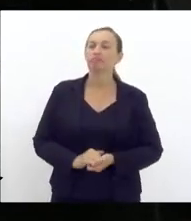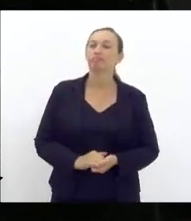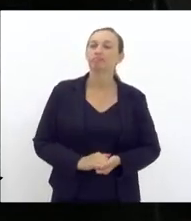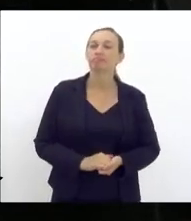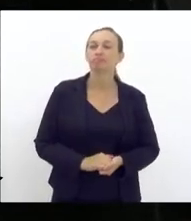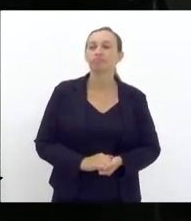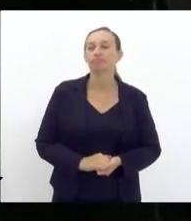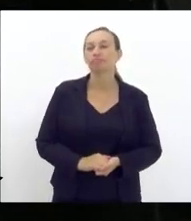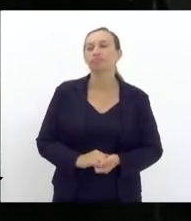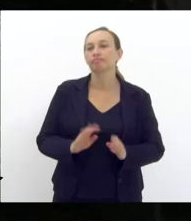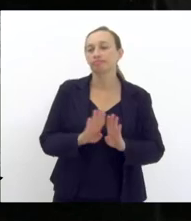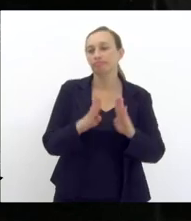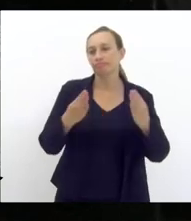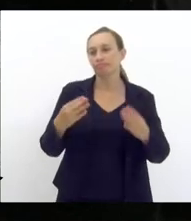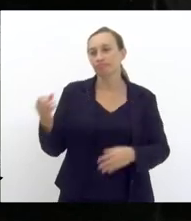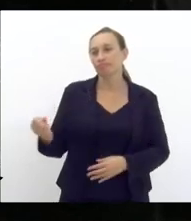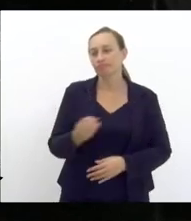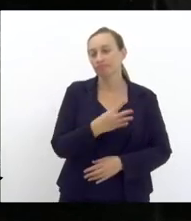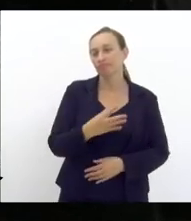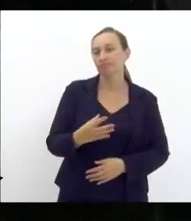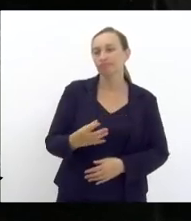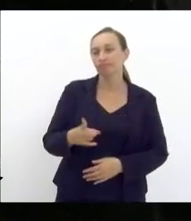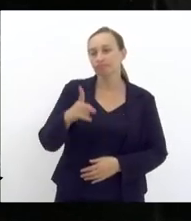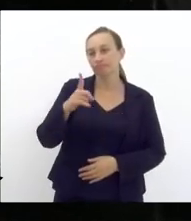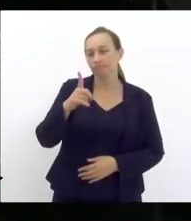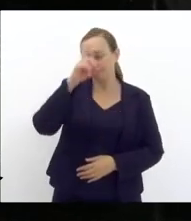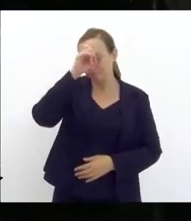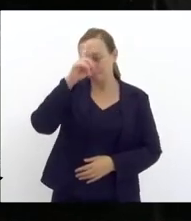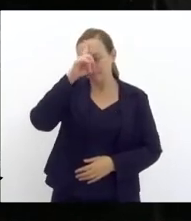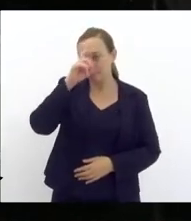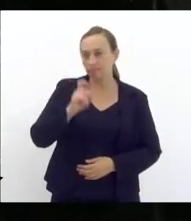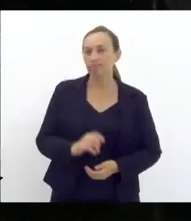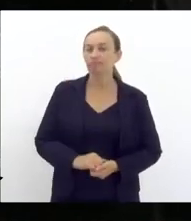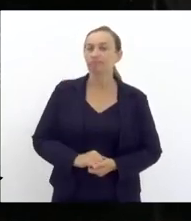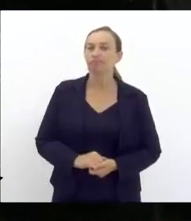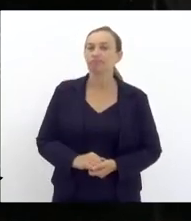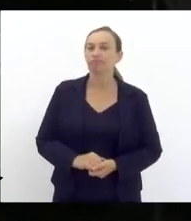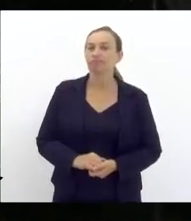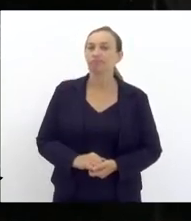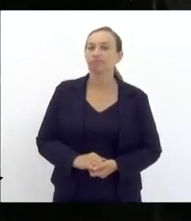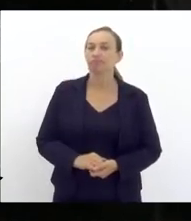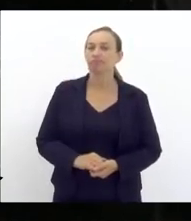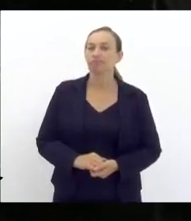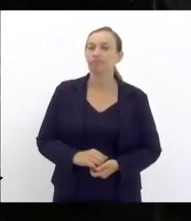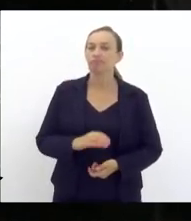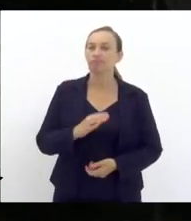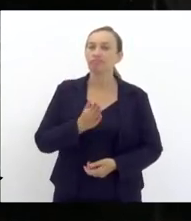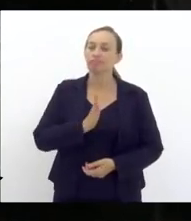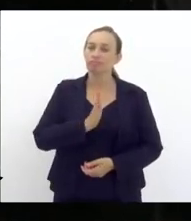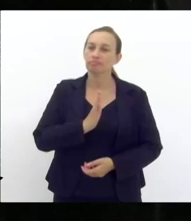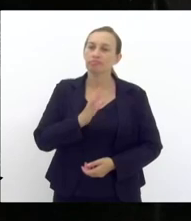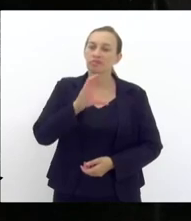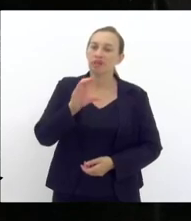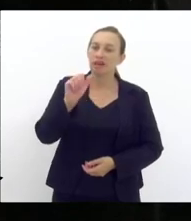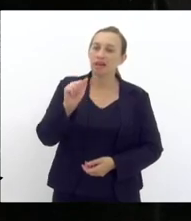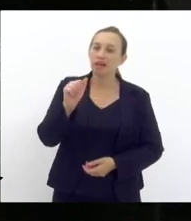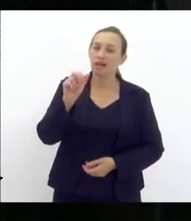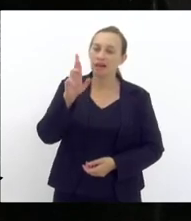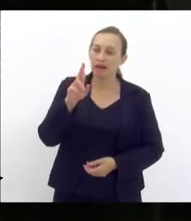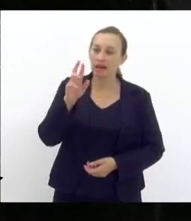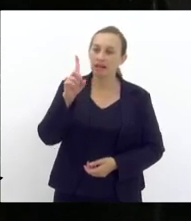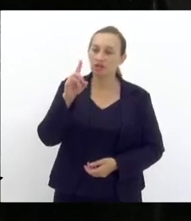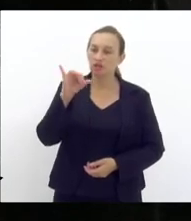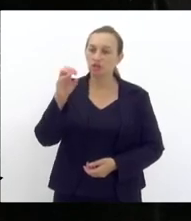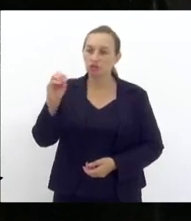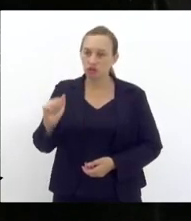o equivalente abertura de uma nova unidade de média complexidade para atendimentos como cardiologia cirurgia